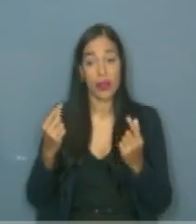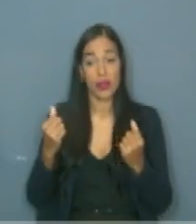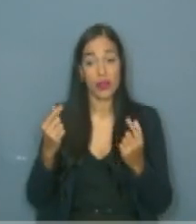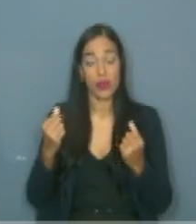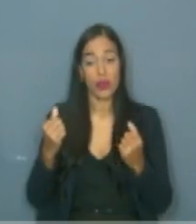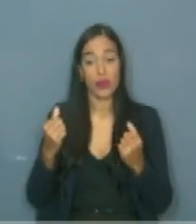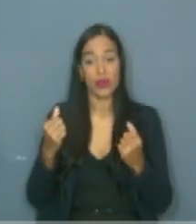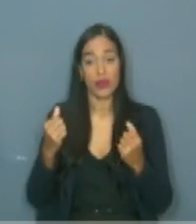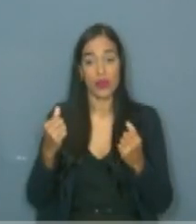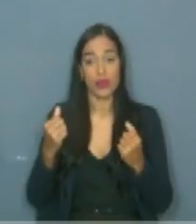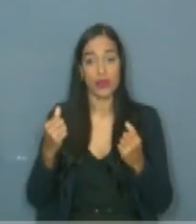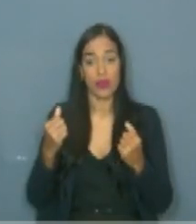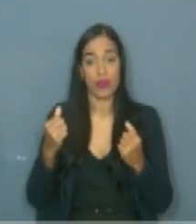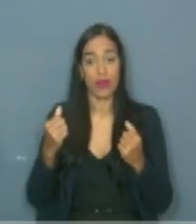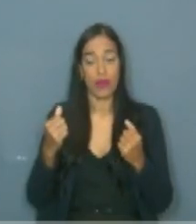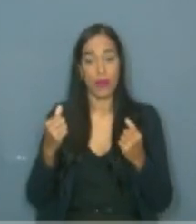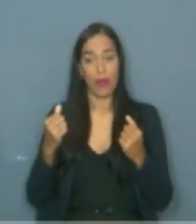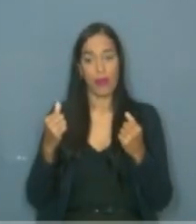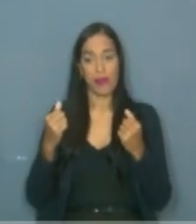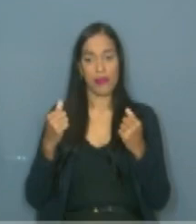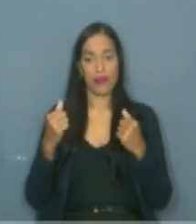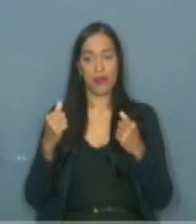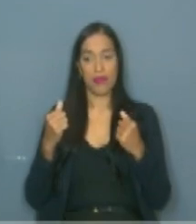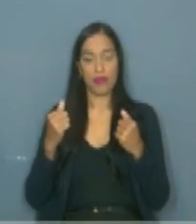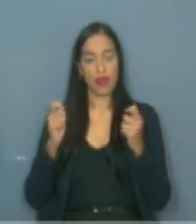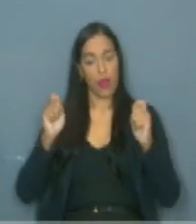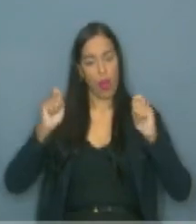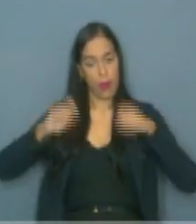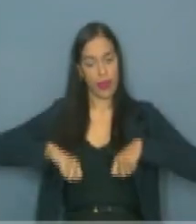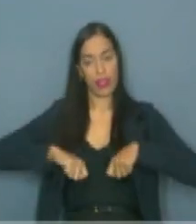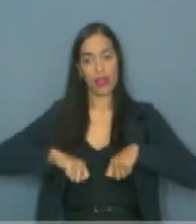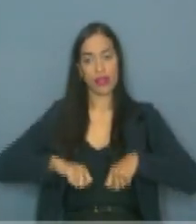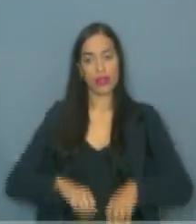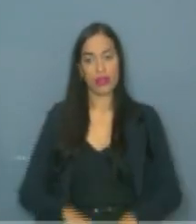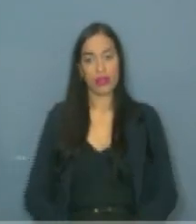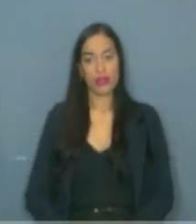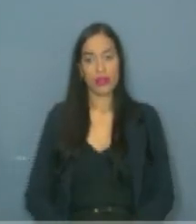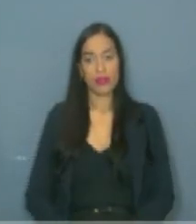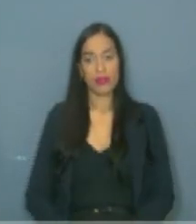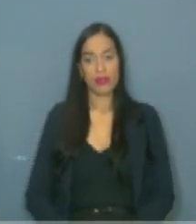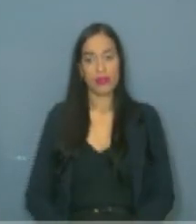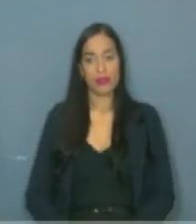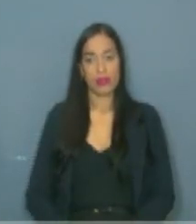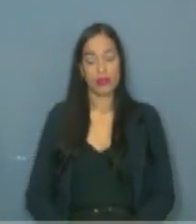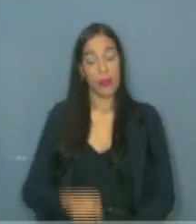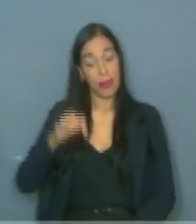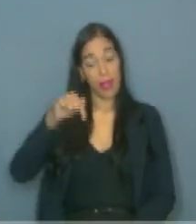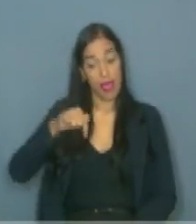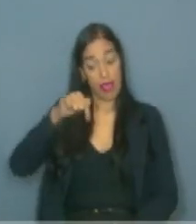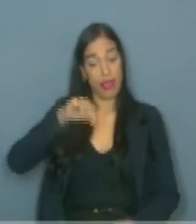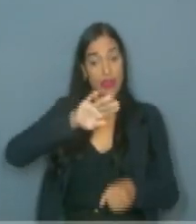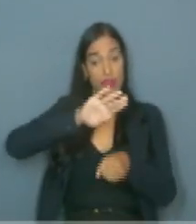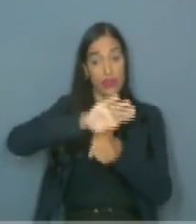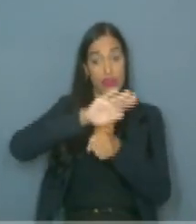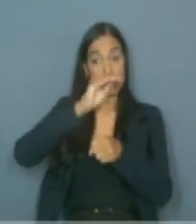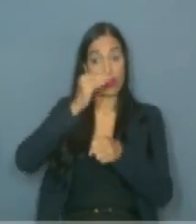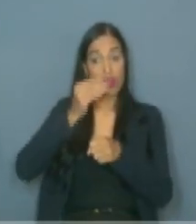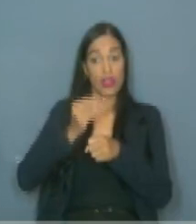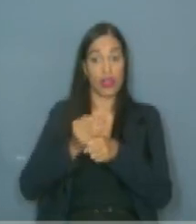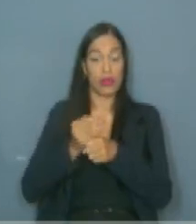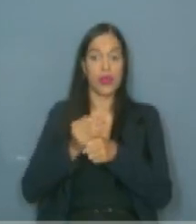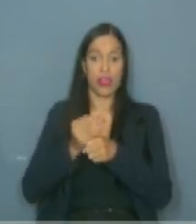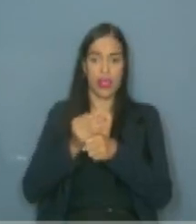tecnicamente de uma forma tão competente, que torna para esta casa